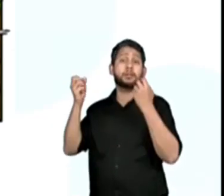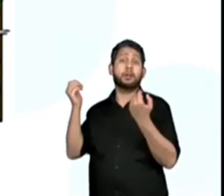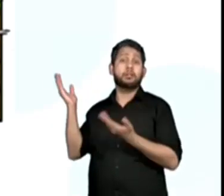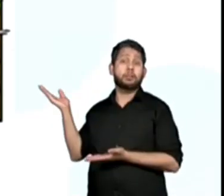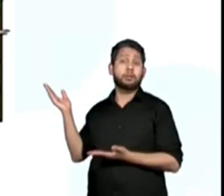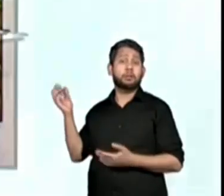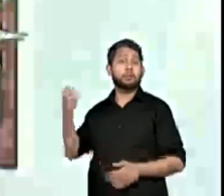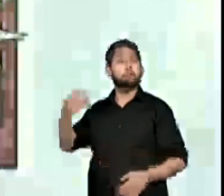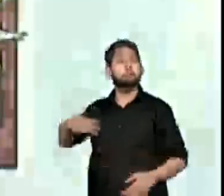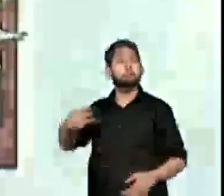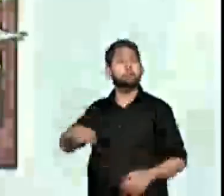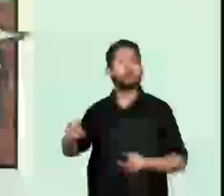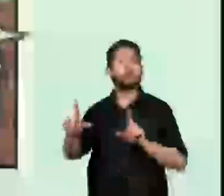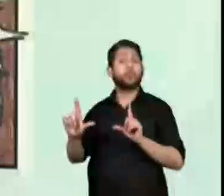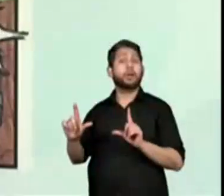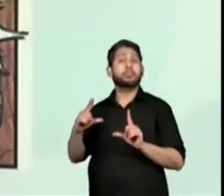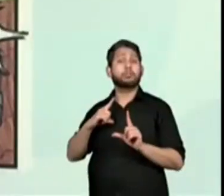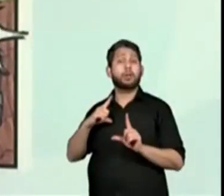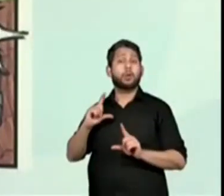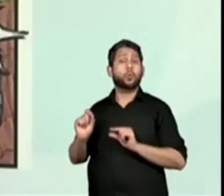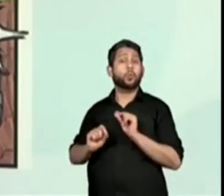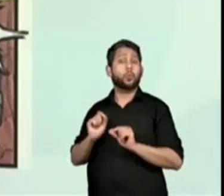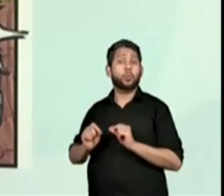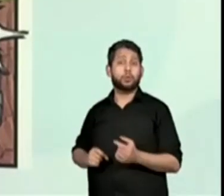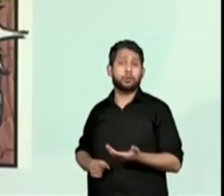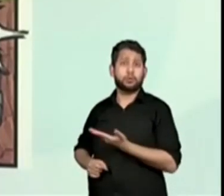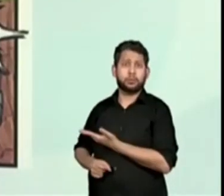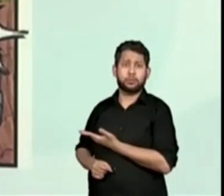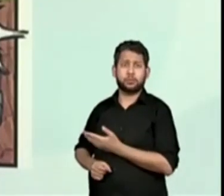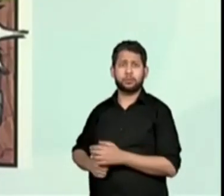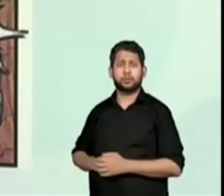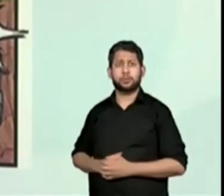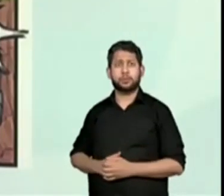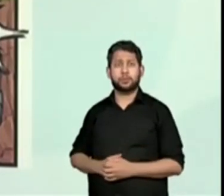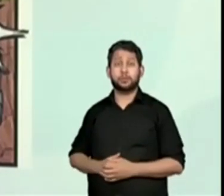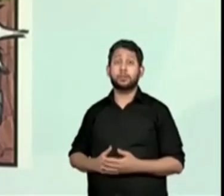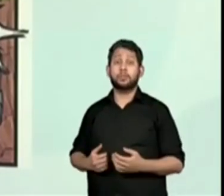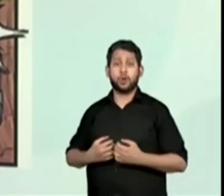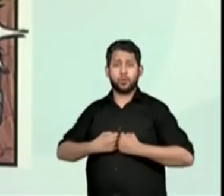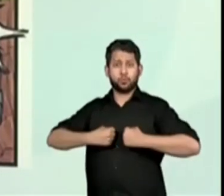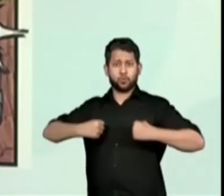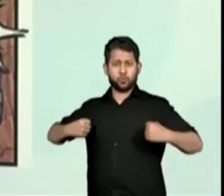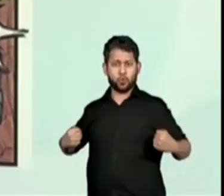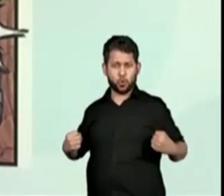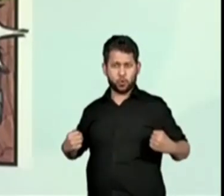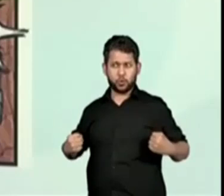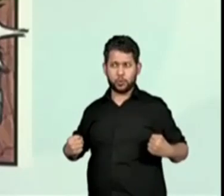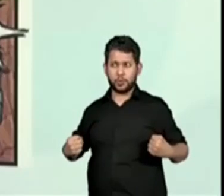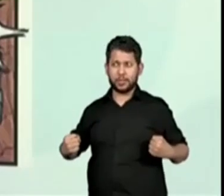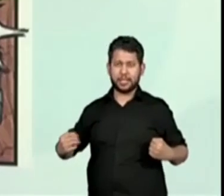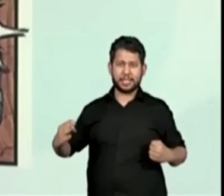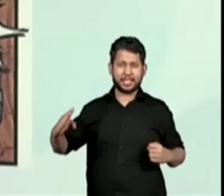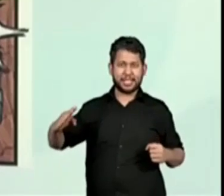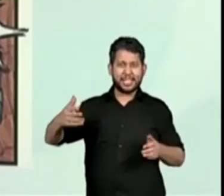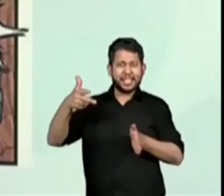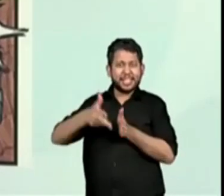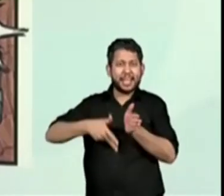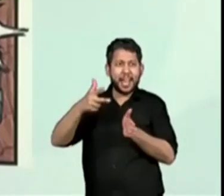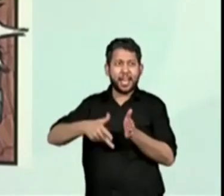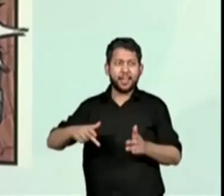nesse terceiro quadrinho que nós temos aqui? O musculoso destruindo um